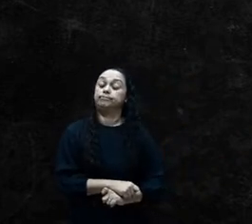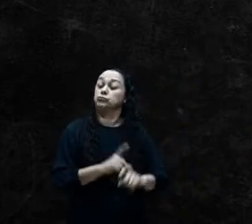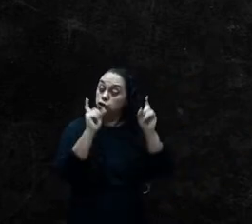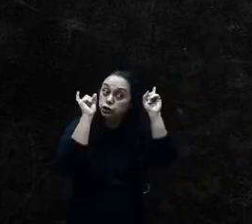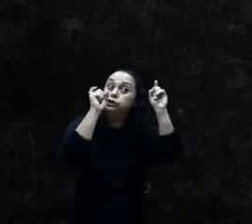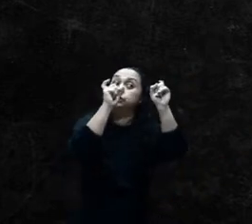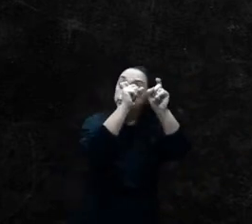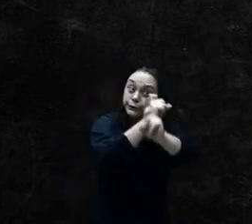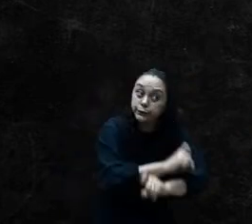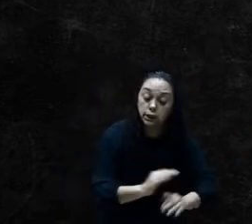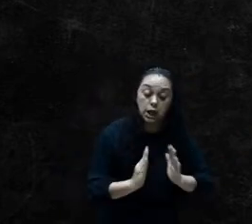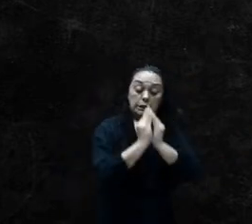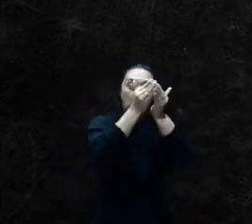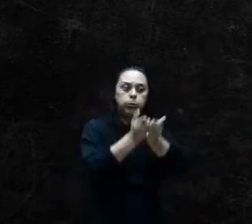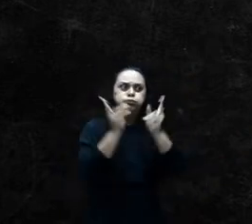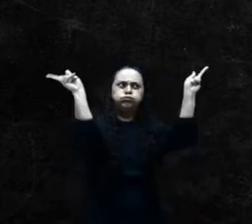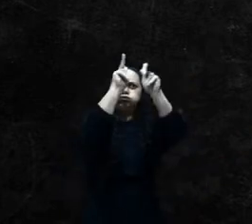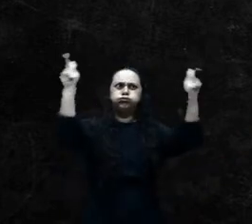e muito prejuízo